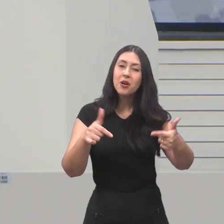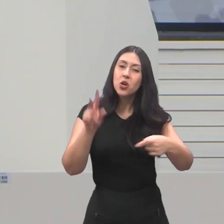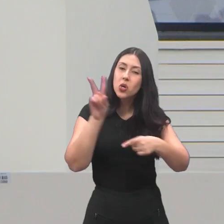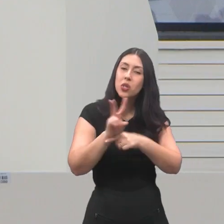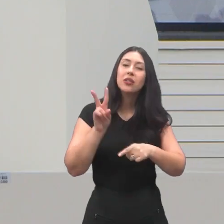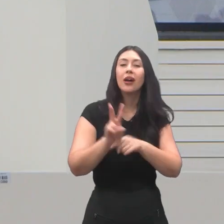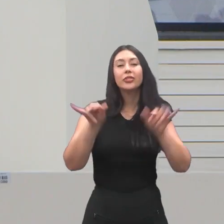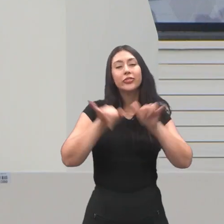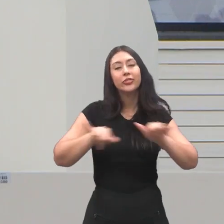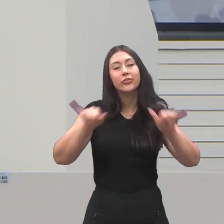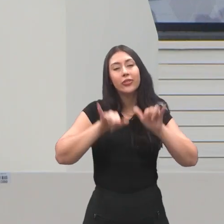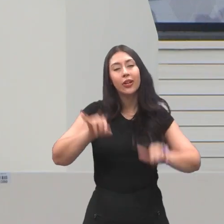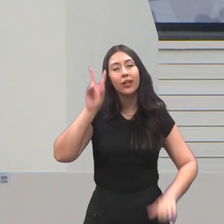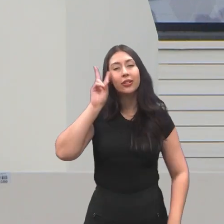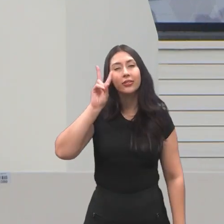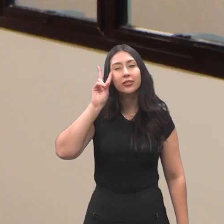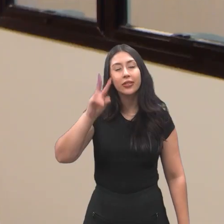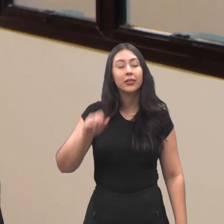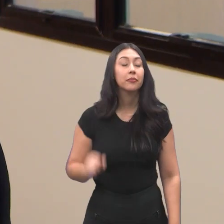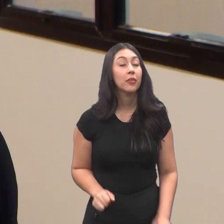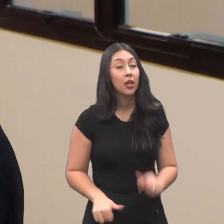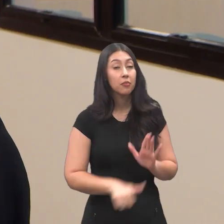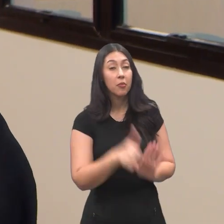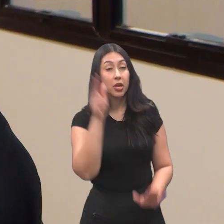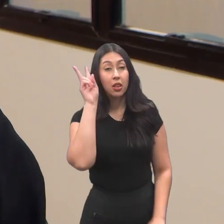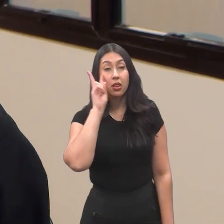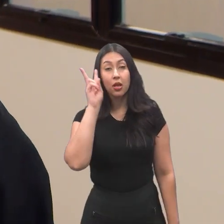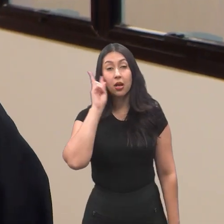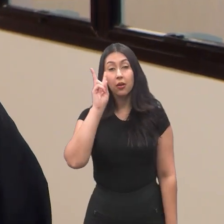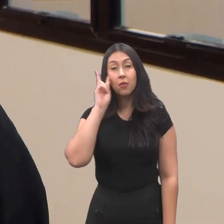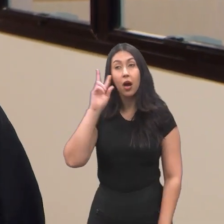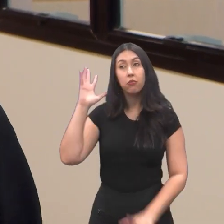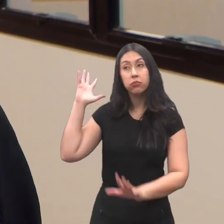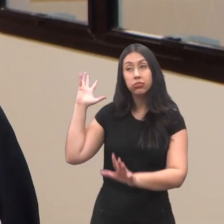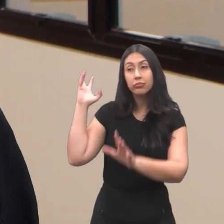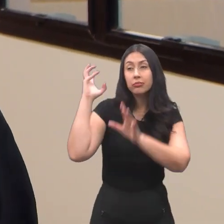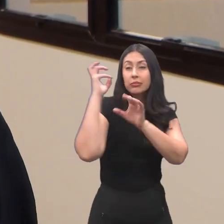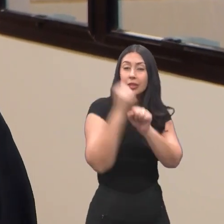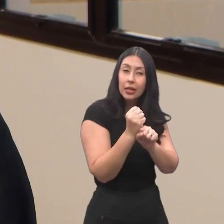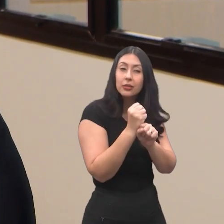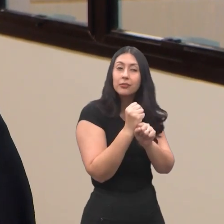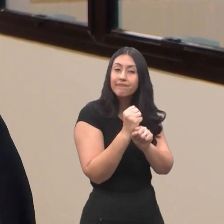e divulgação da história da cidade. Primeiro, resgatar toda a história,